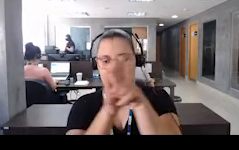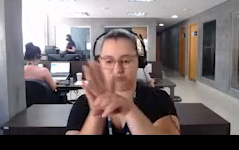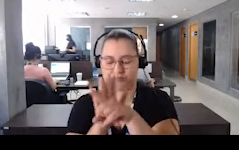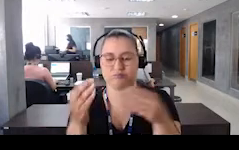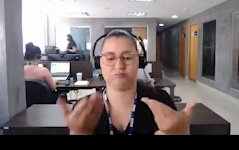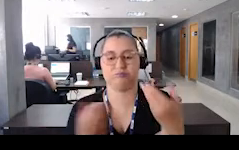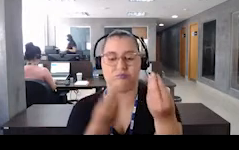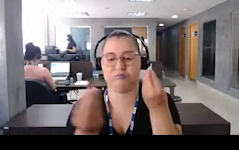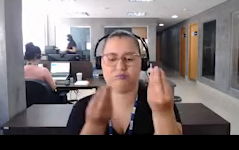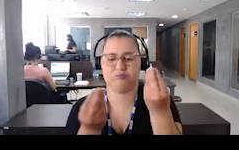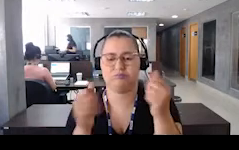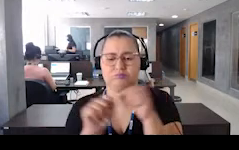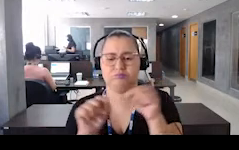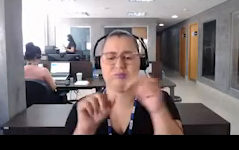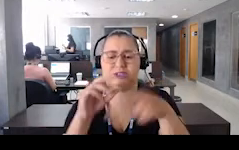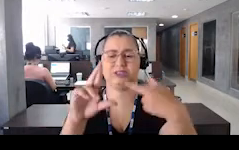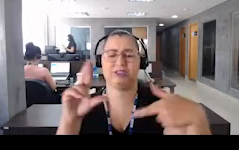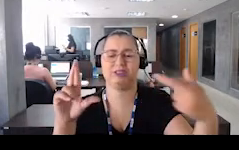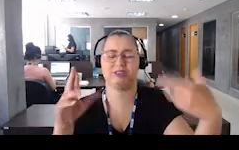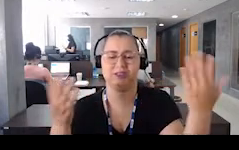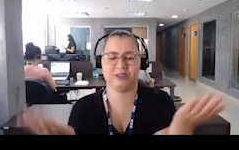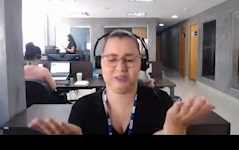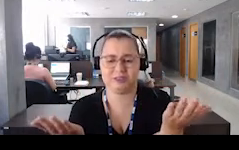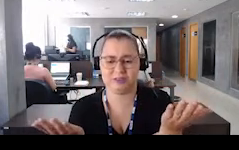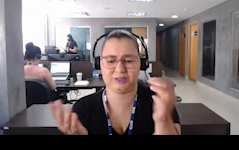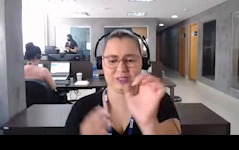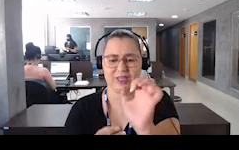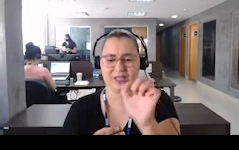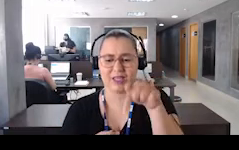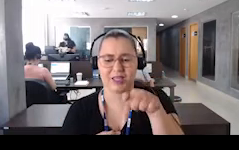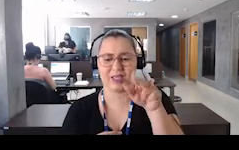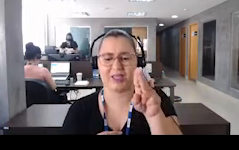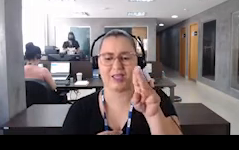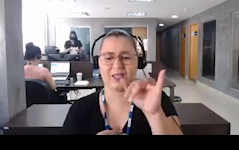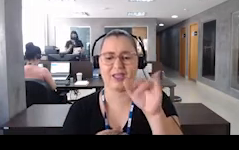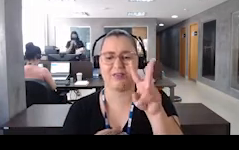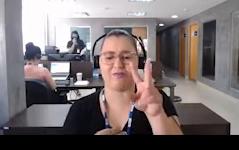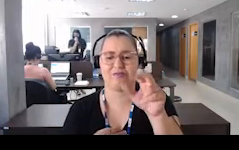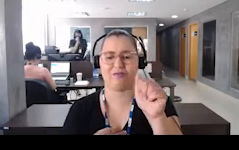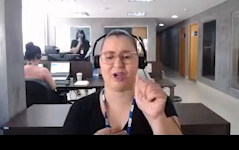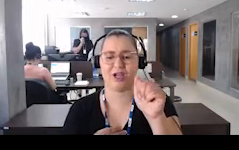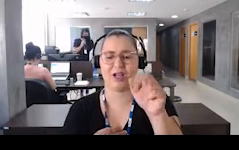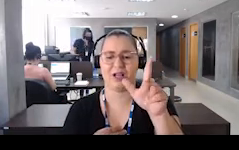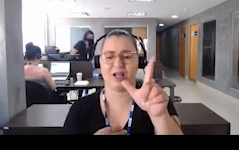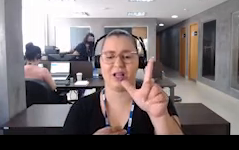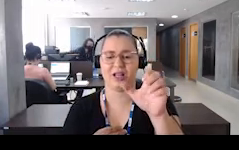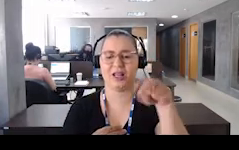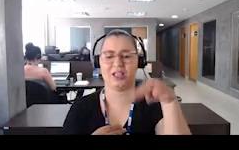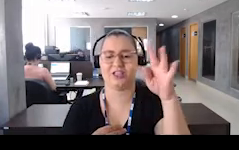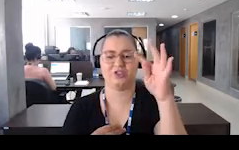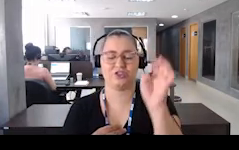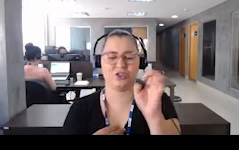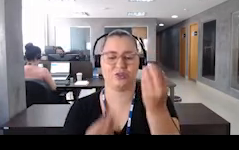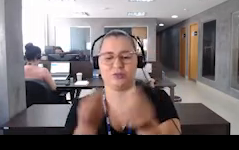lá. Professor, como que faz para poder calcular a resistência equivalente, né? Então vou mostrar aqui para vocês. Aqui,